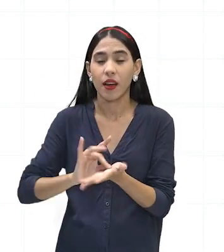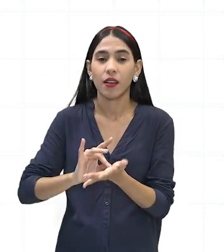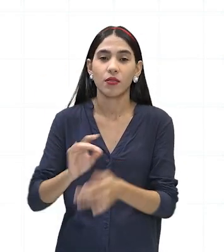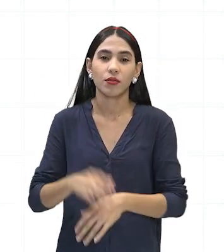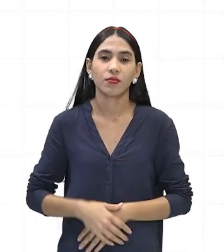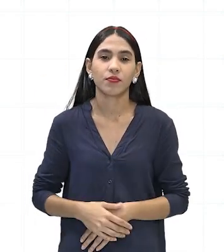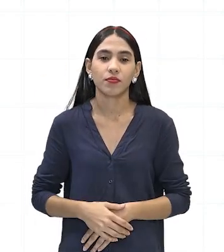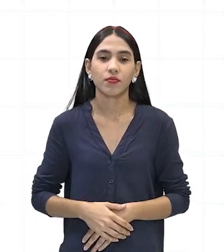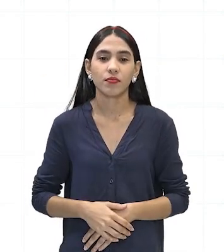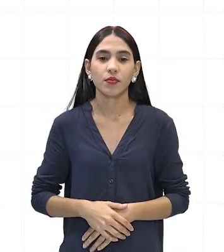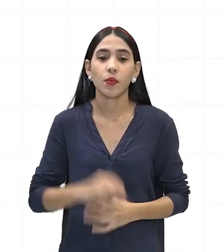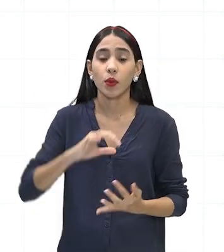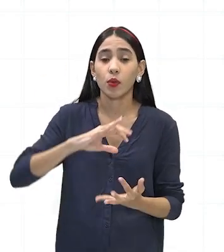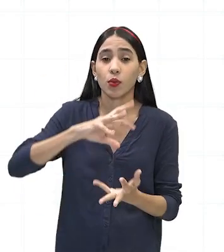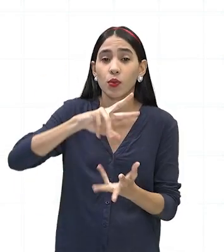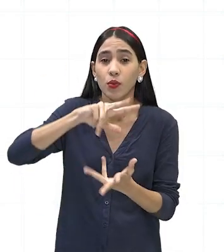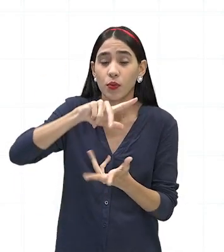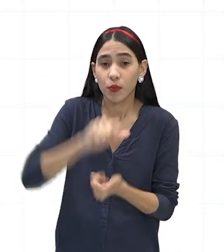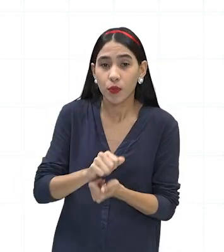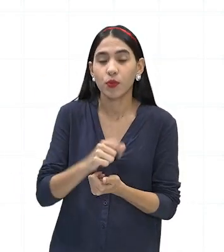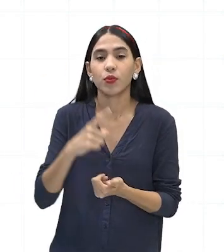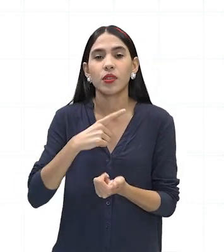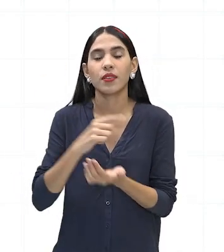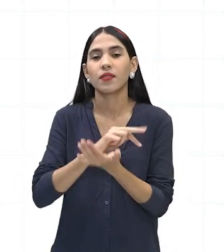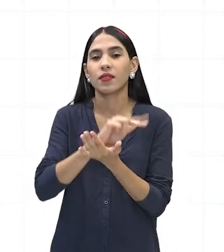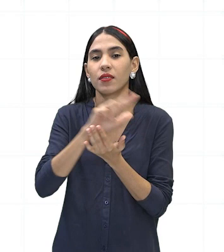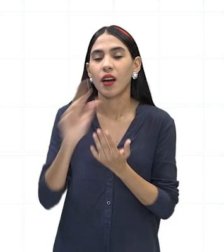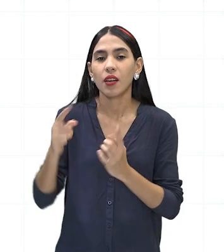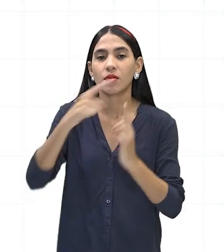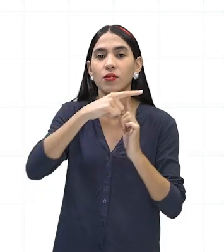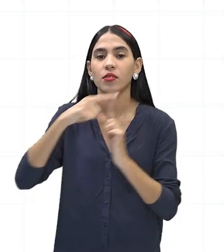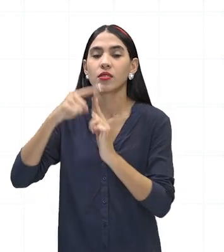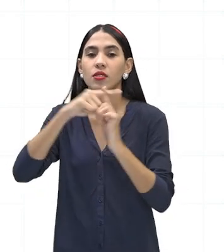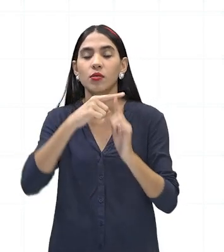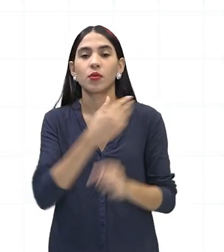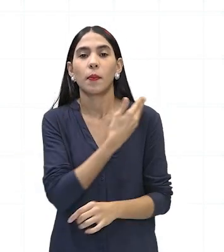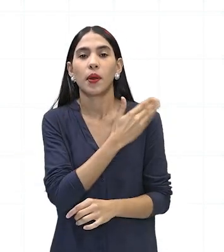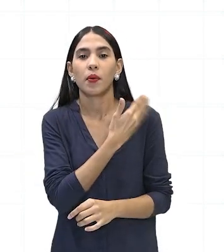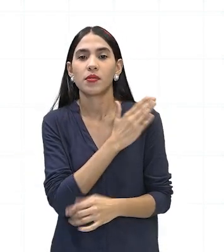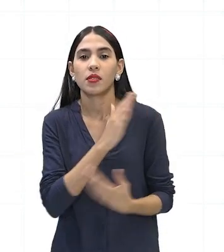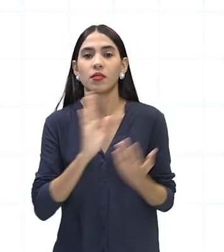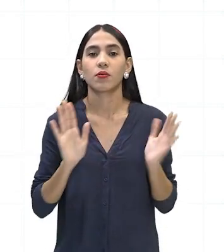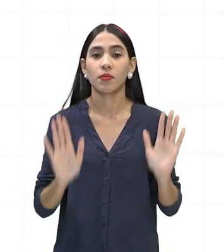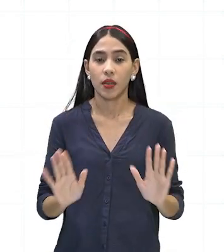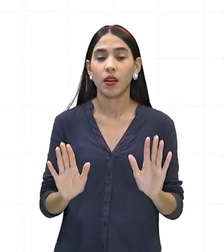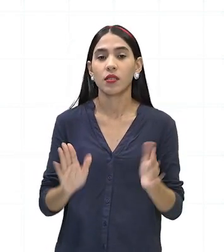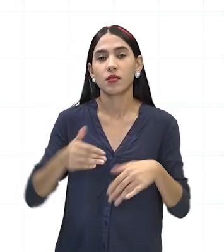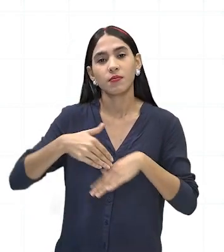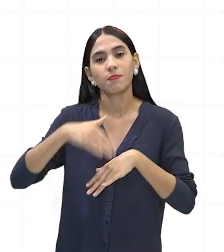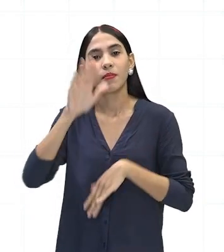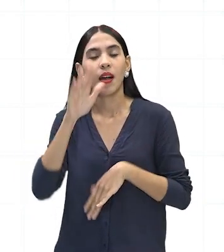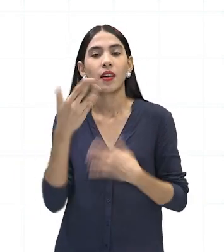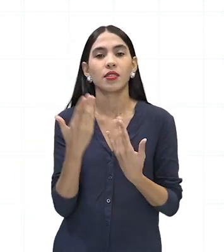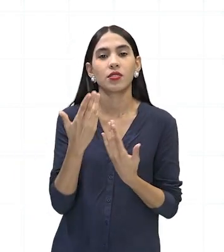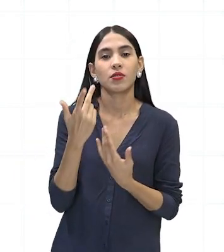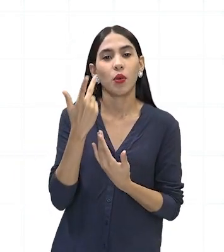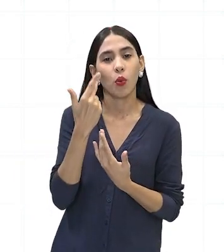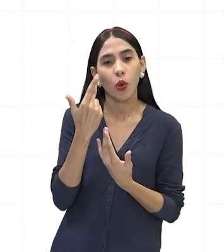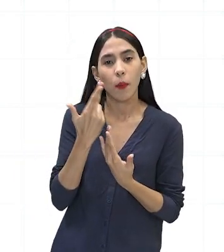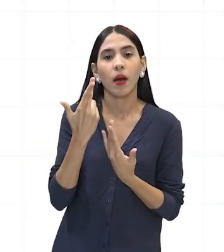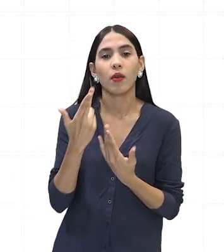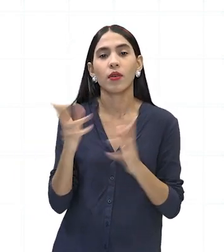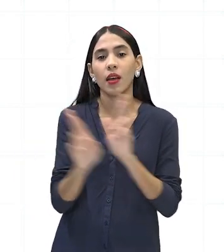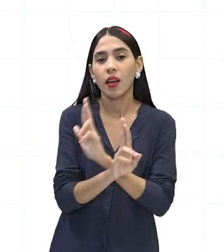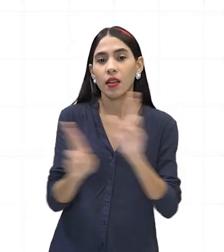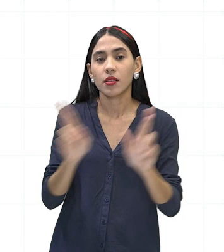No mundo, existem muitas formas de preconceito, porém, as mais comuns são as